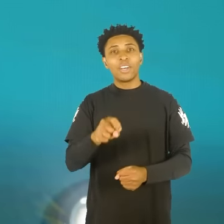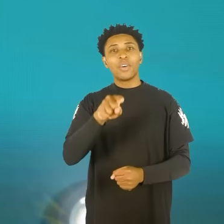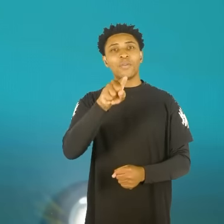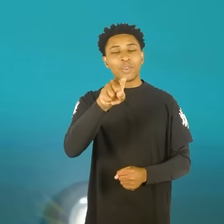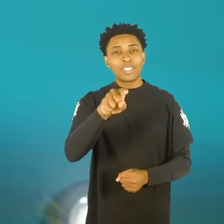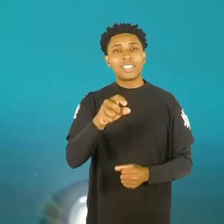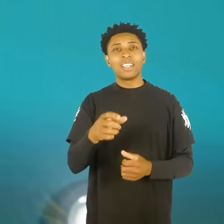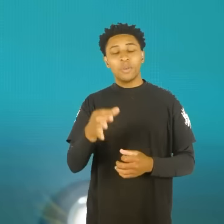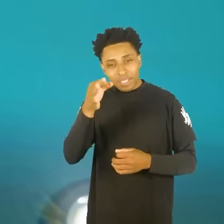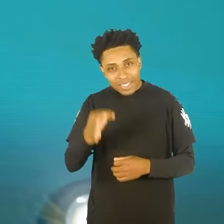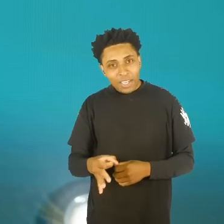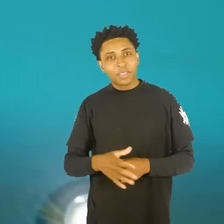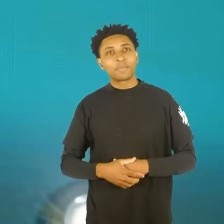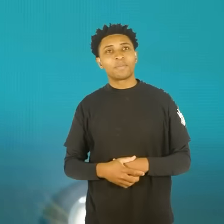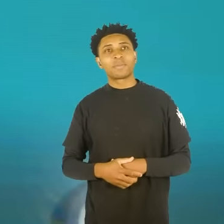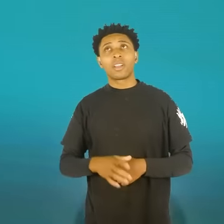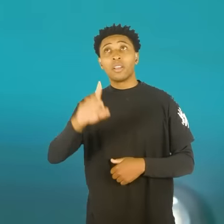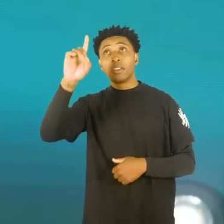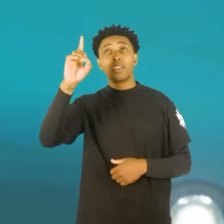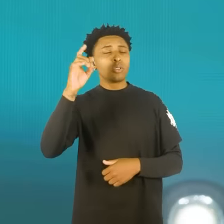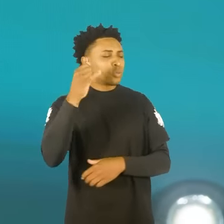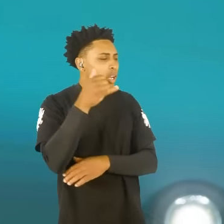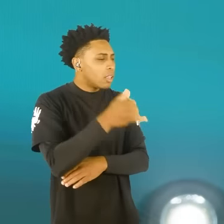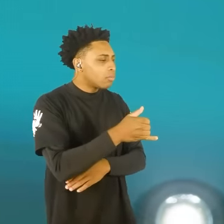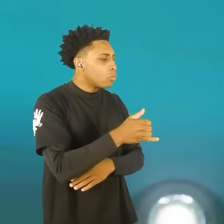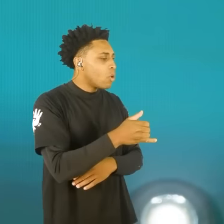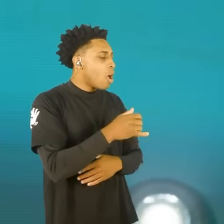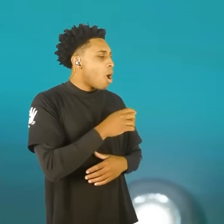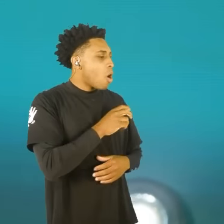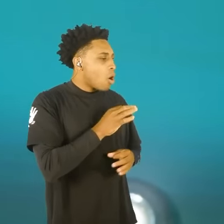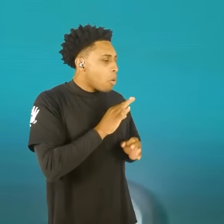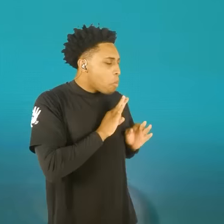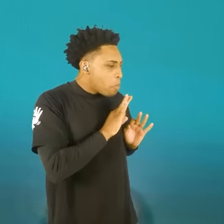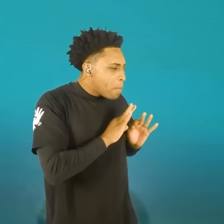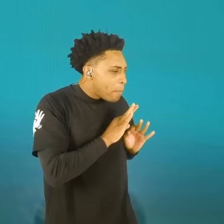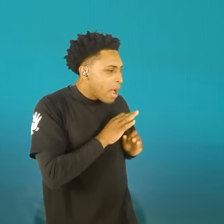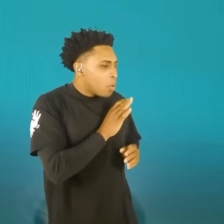Deus não estava condenando Caim, Deus estava dizendo: acerta o coração e eu te aceito.